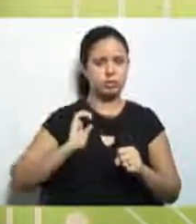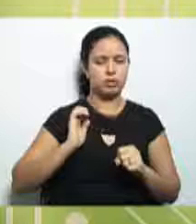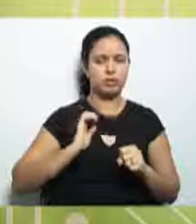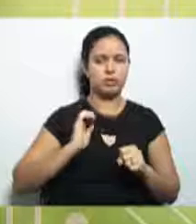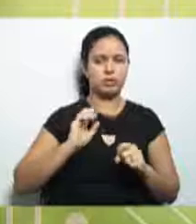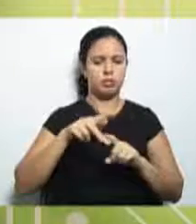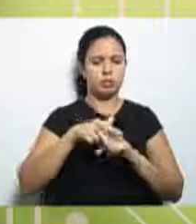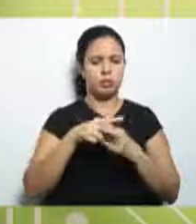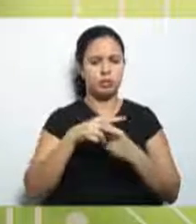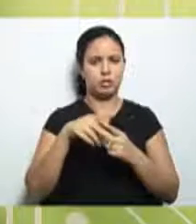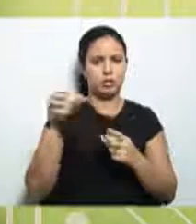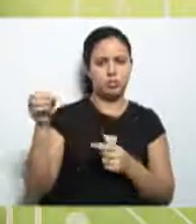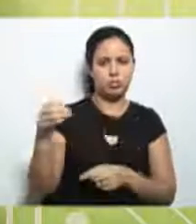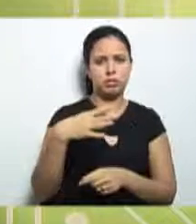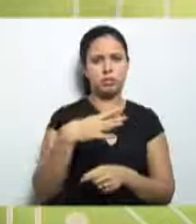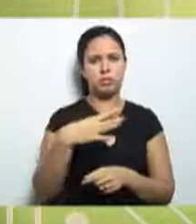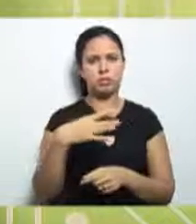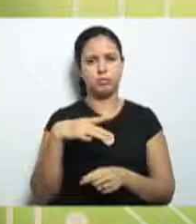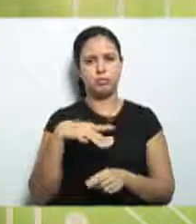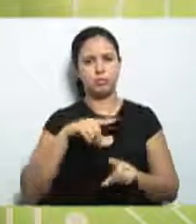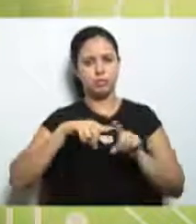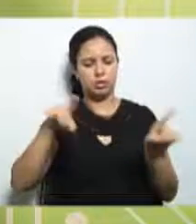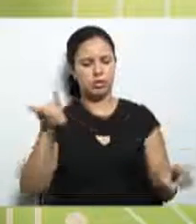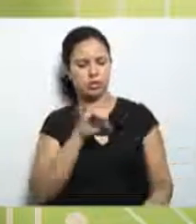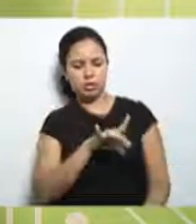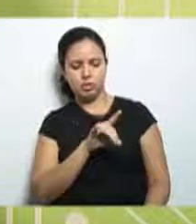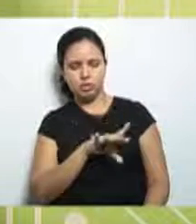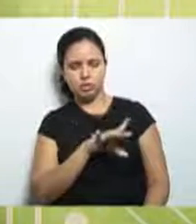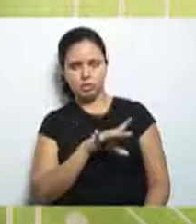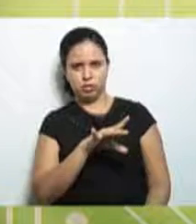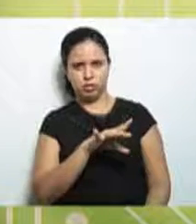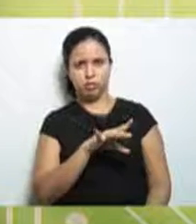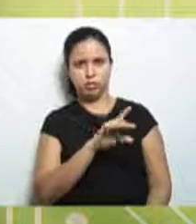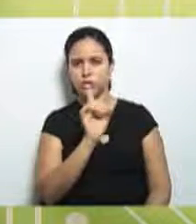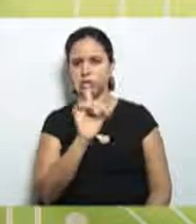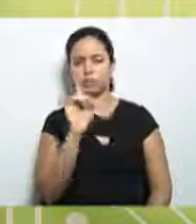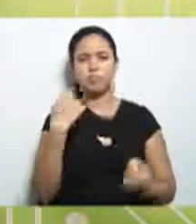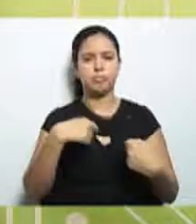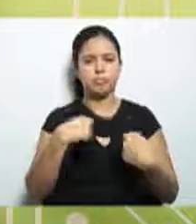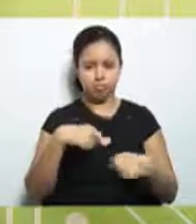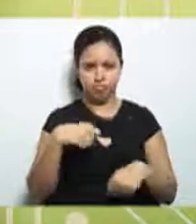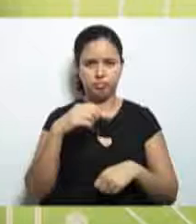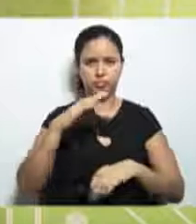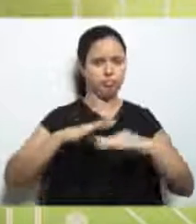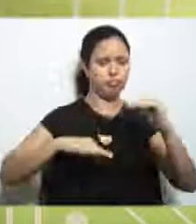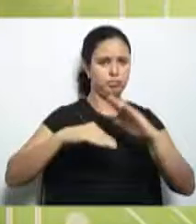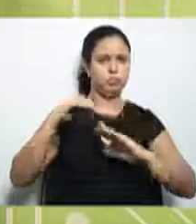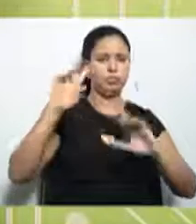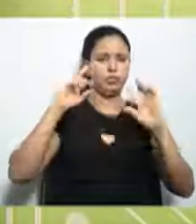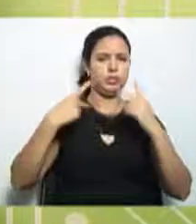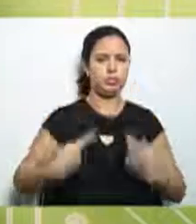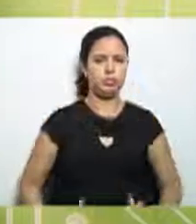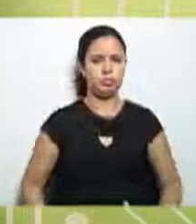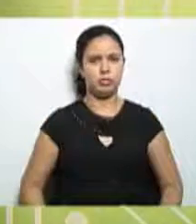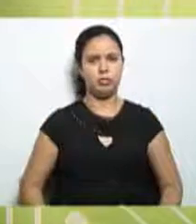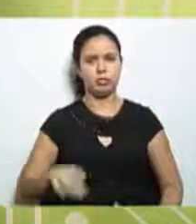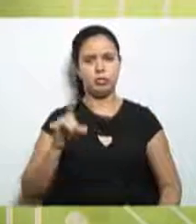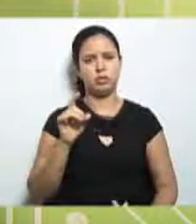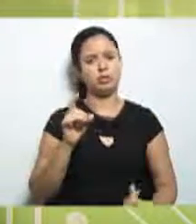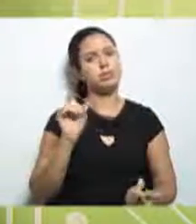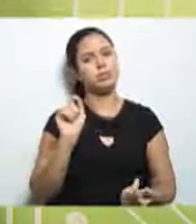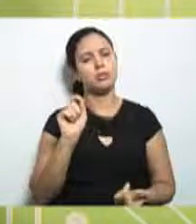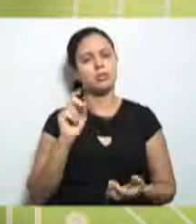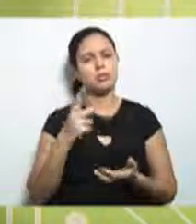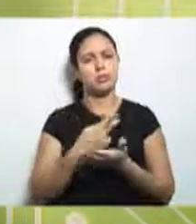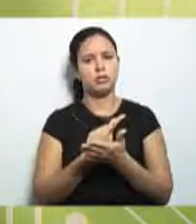não produz sozinha. É preciso a capacidade humana para fazer movimentar aquilo, nem que seja para